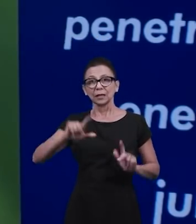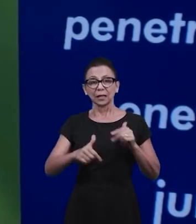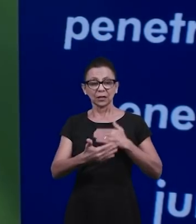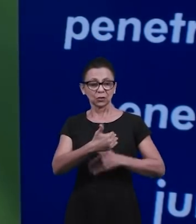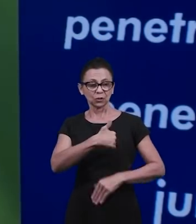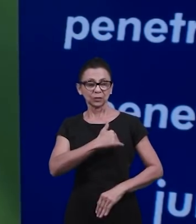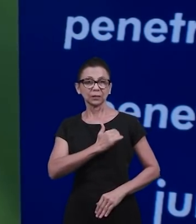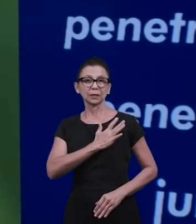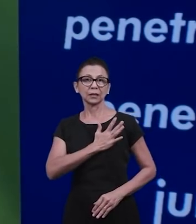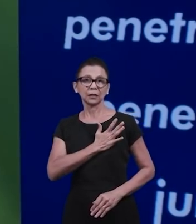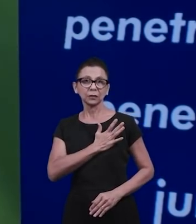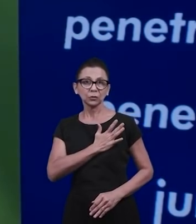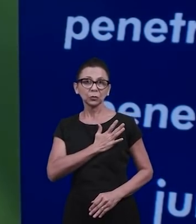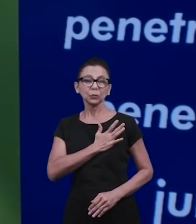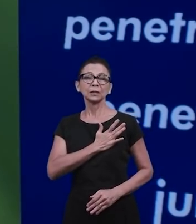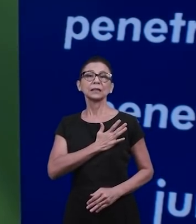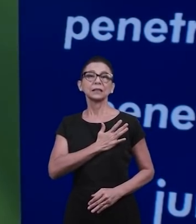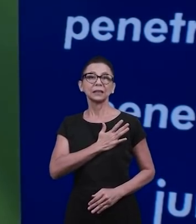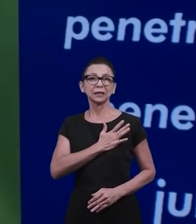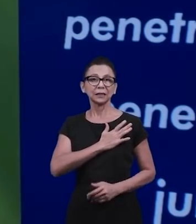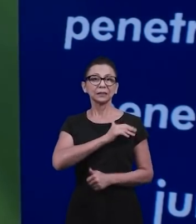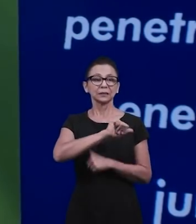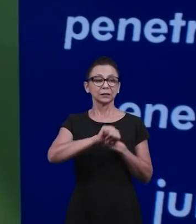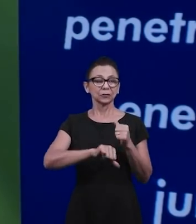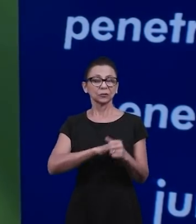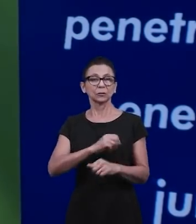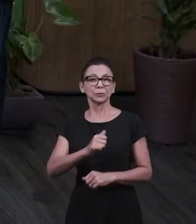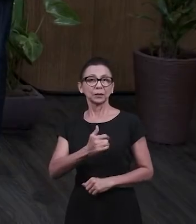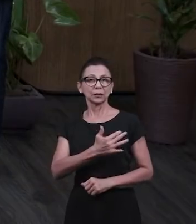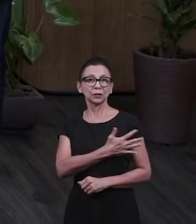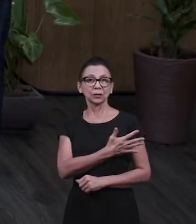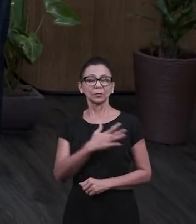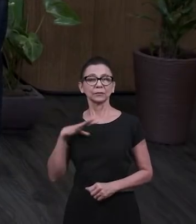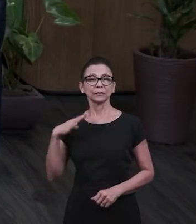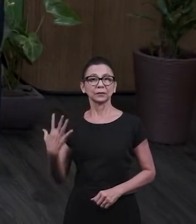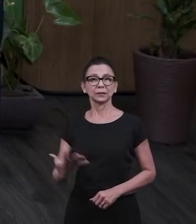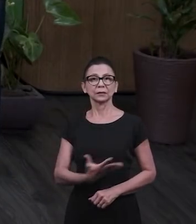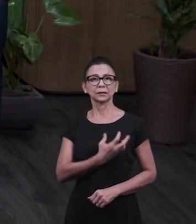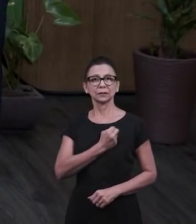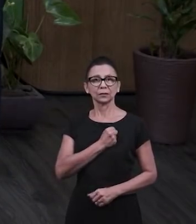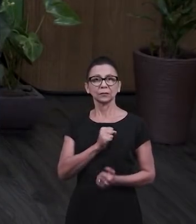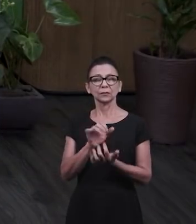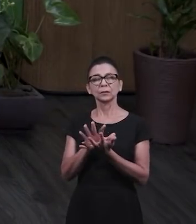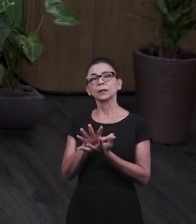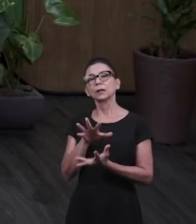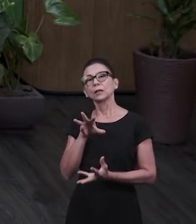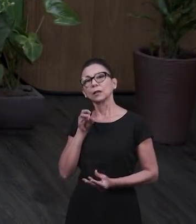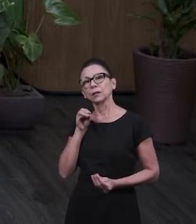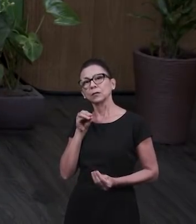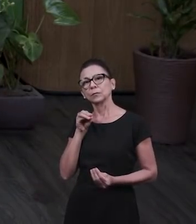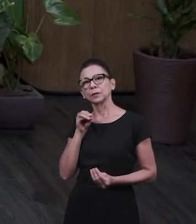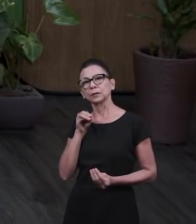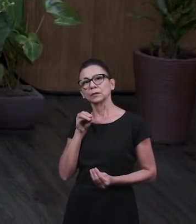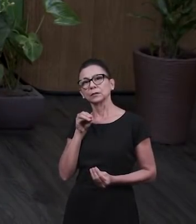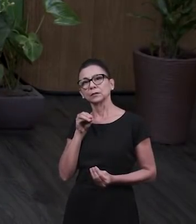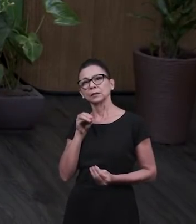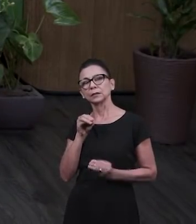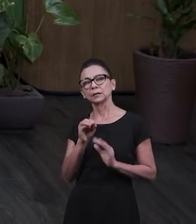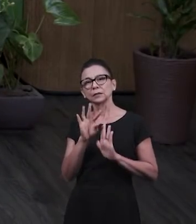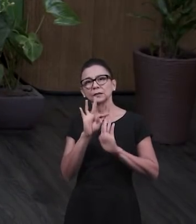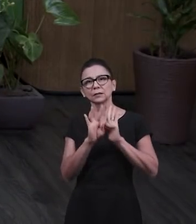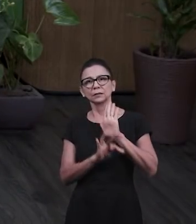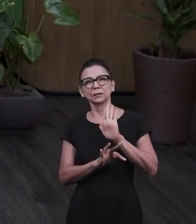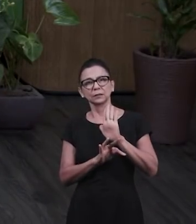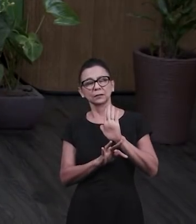homem e alcança a sua alma. Este texto que você se referiu, que já está aqui